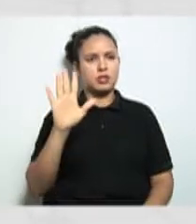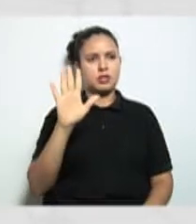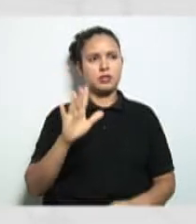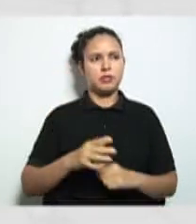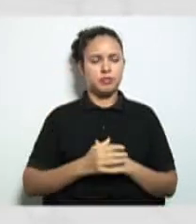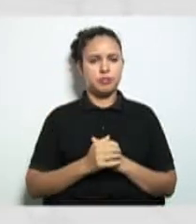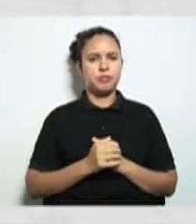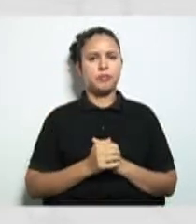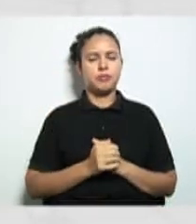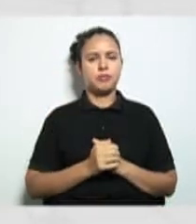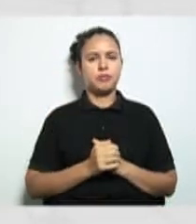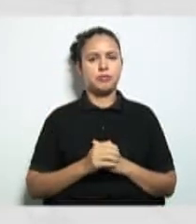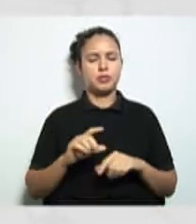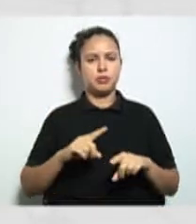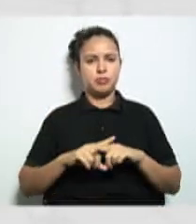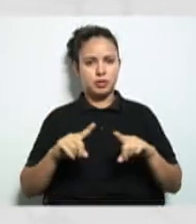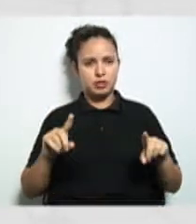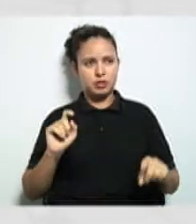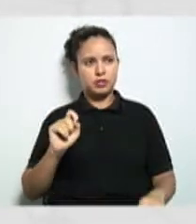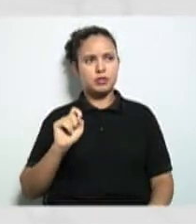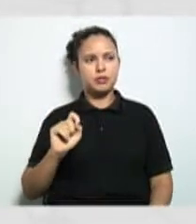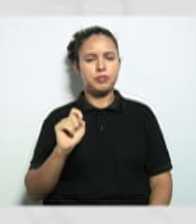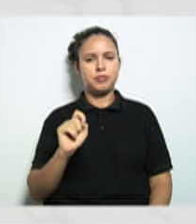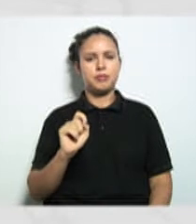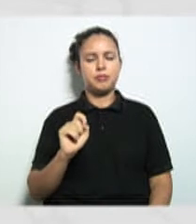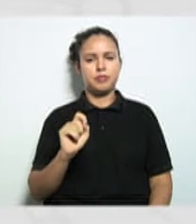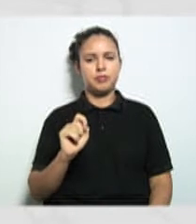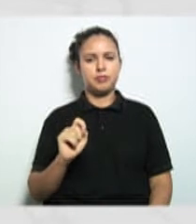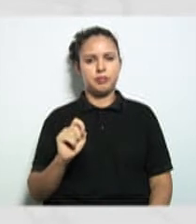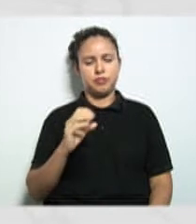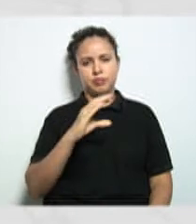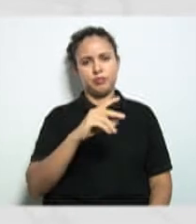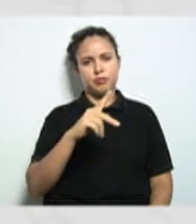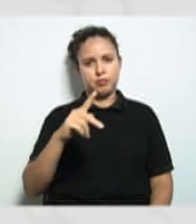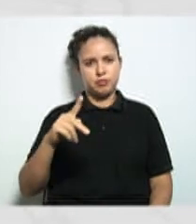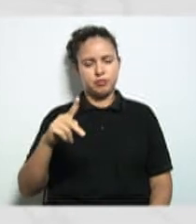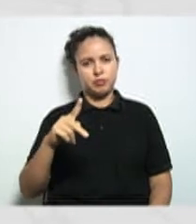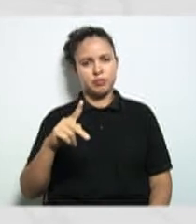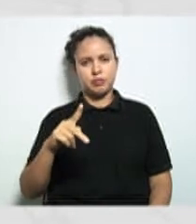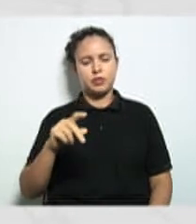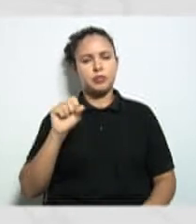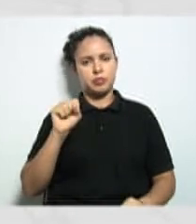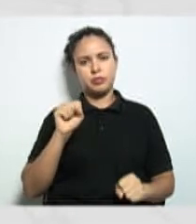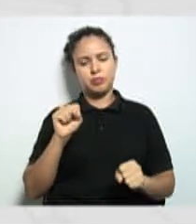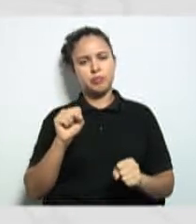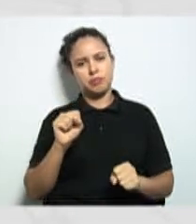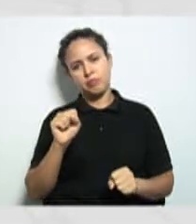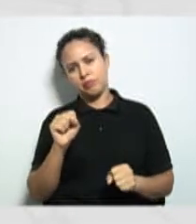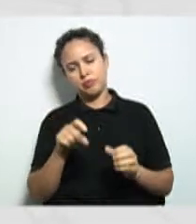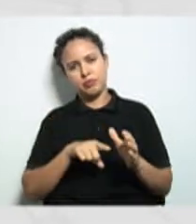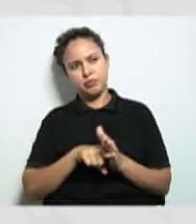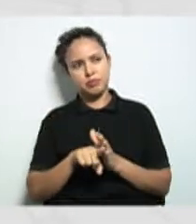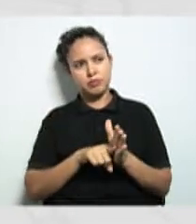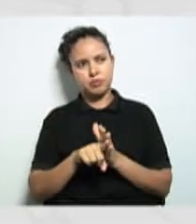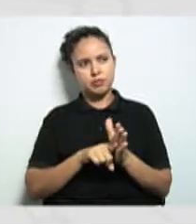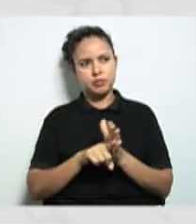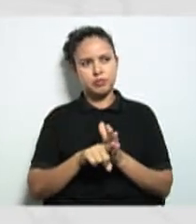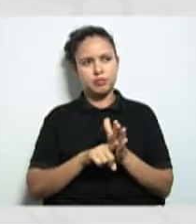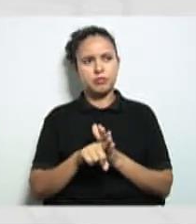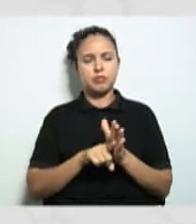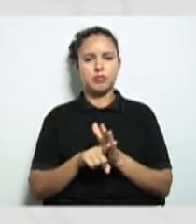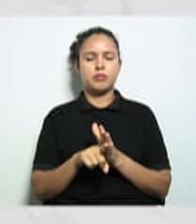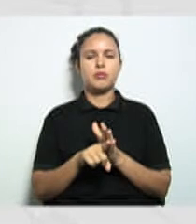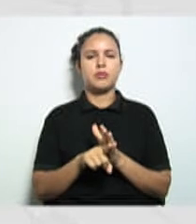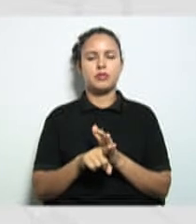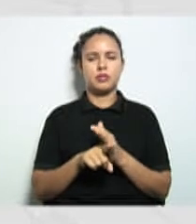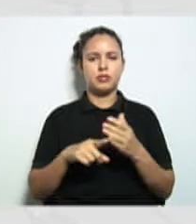Né? Mas talvez uma cooperativa poderia ser um caminho, pode ser avaliado, né? Será que montar uma cooperativa